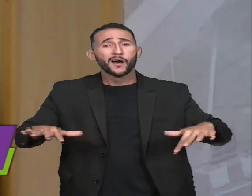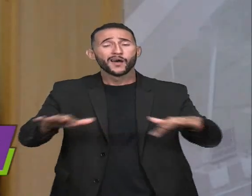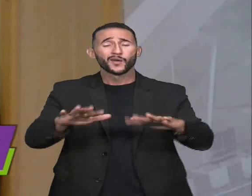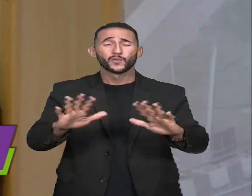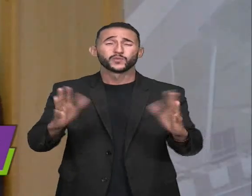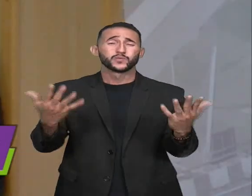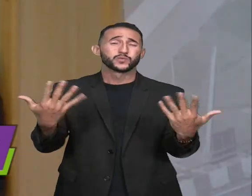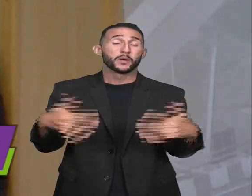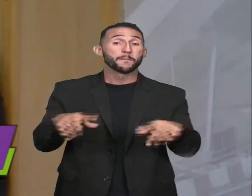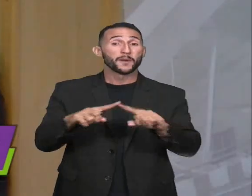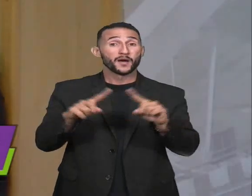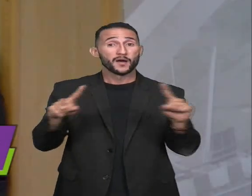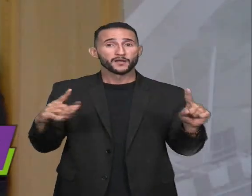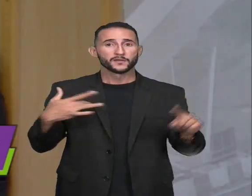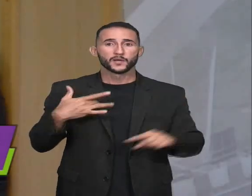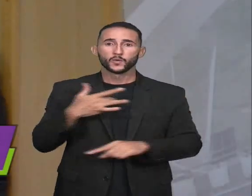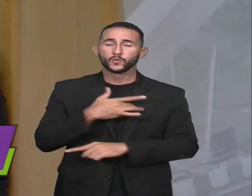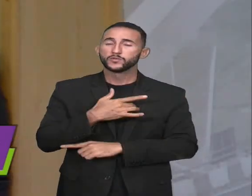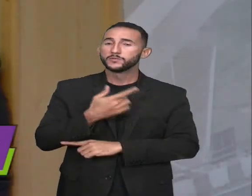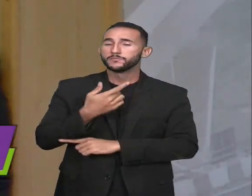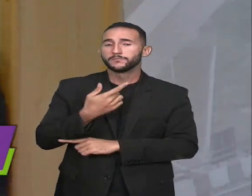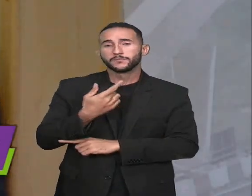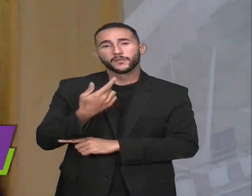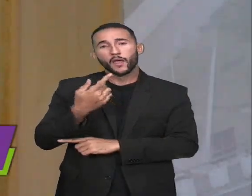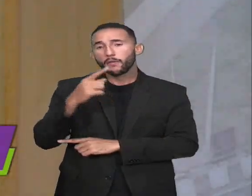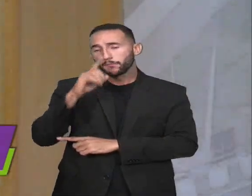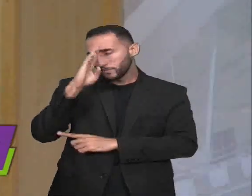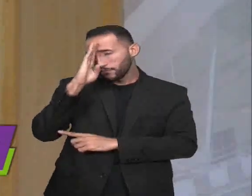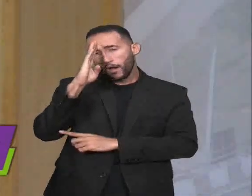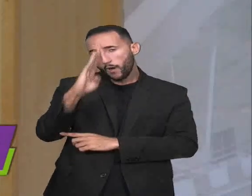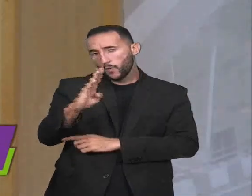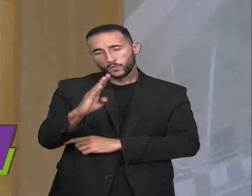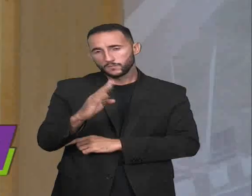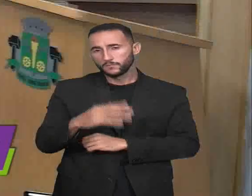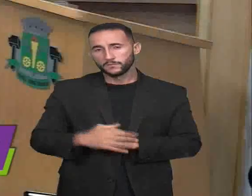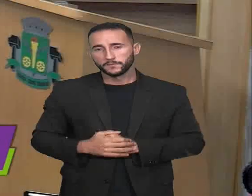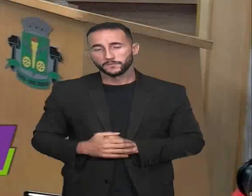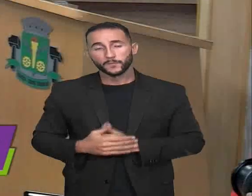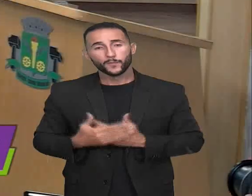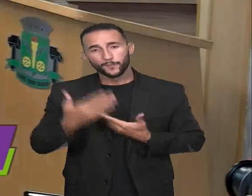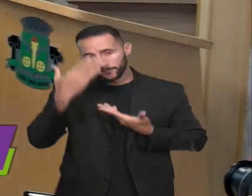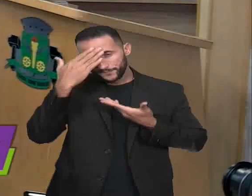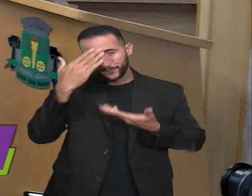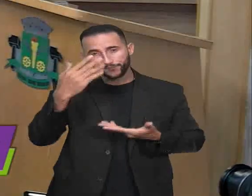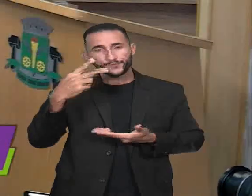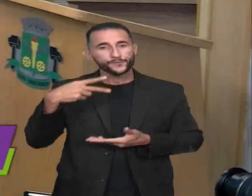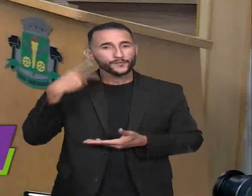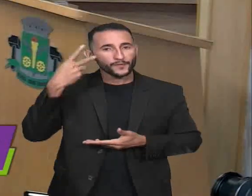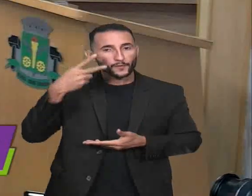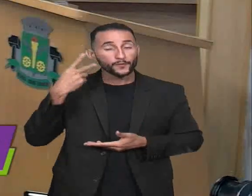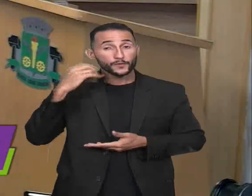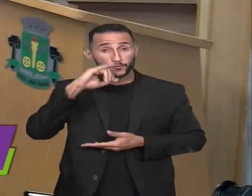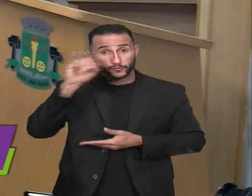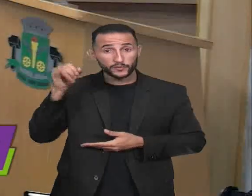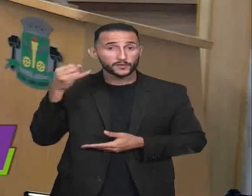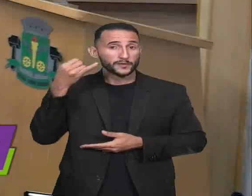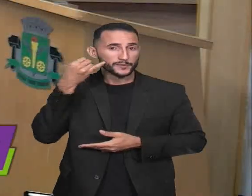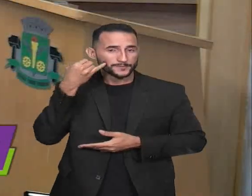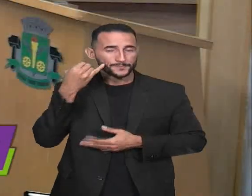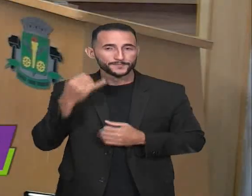é principal e é prioridade é isso obrigado Nobre vereadora Juliana